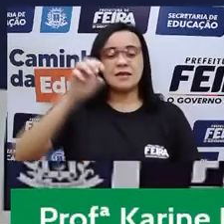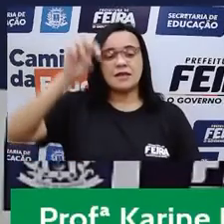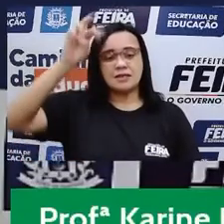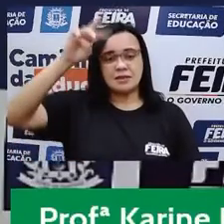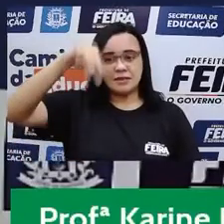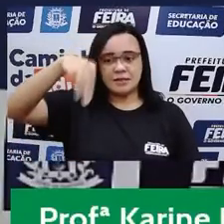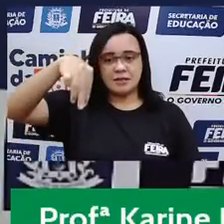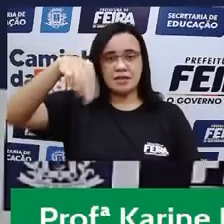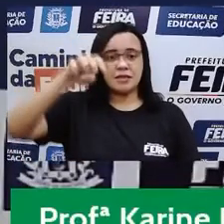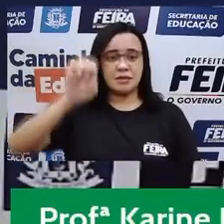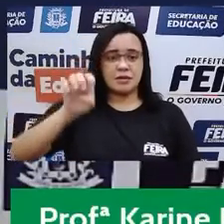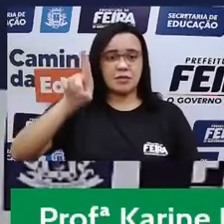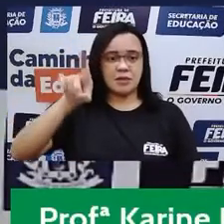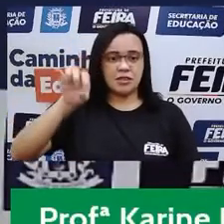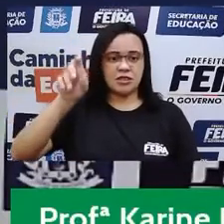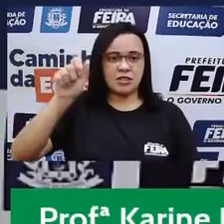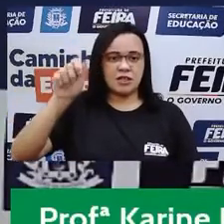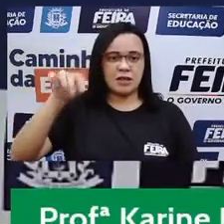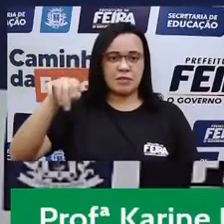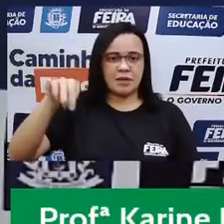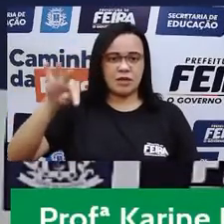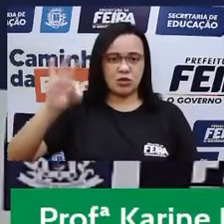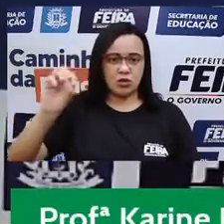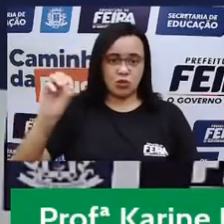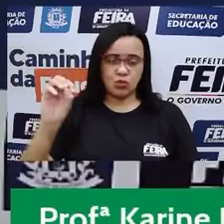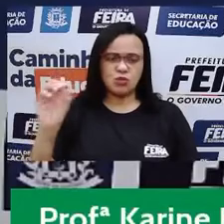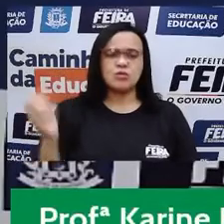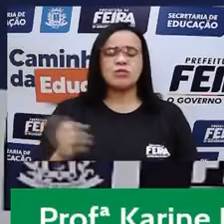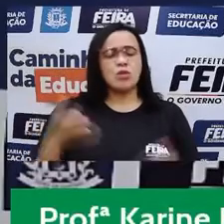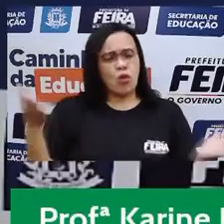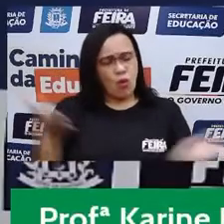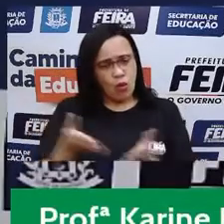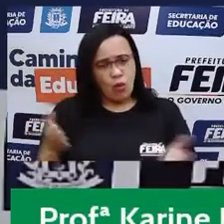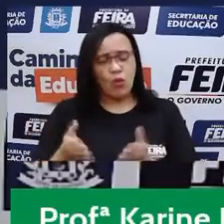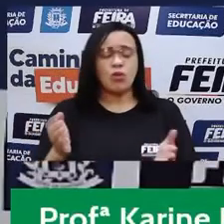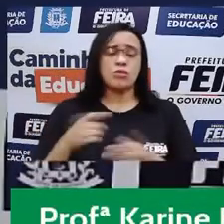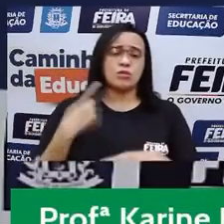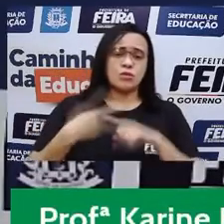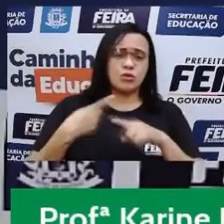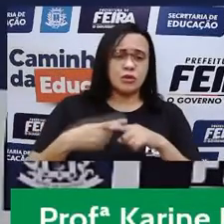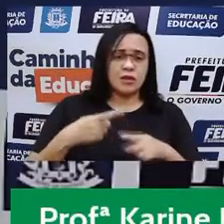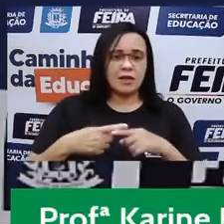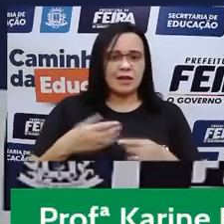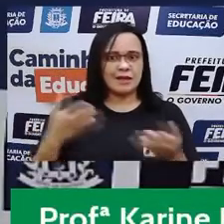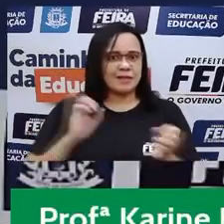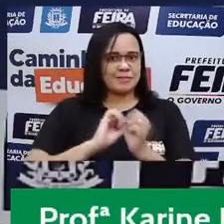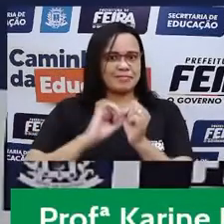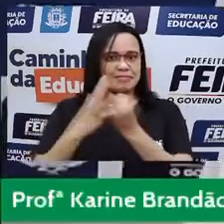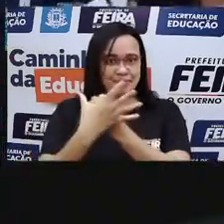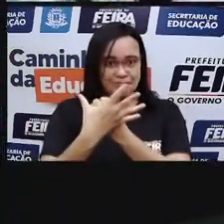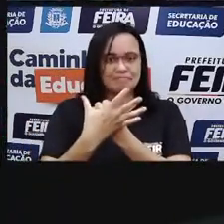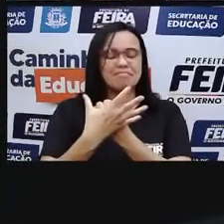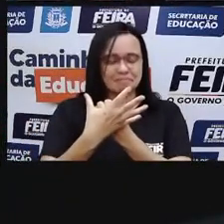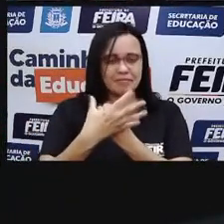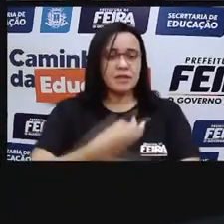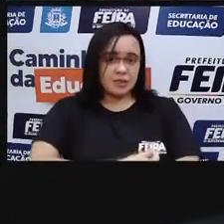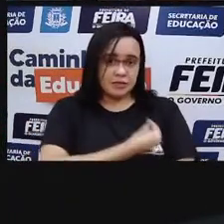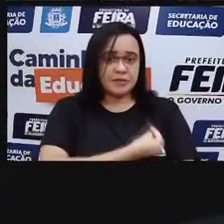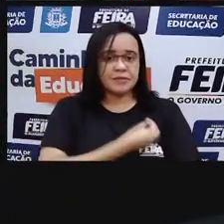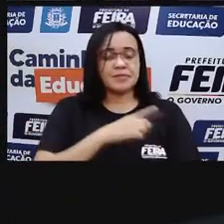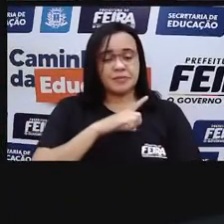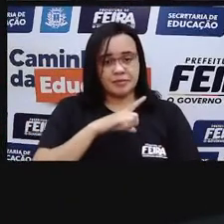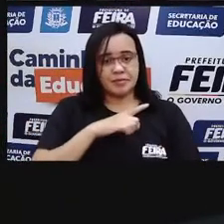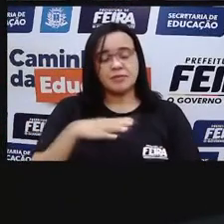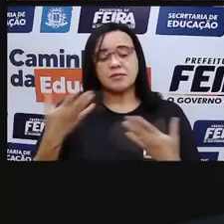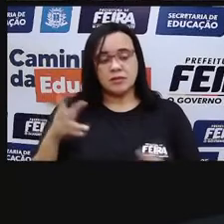polêmico, atual, dentro do contexto de pandemia que nós estamos vivendo, né? E aí, por isso mesmo, a Proto teve o cuidado de